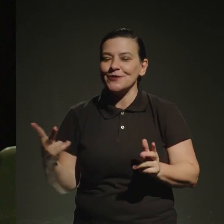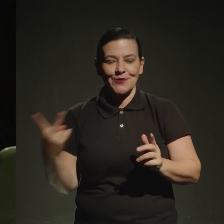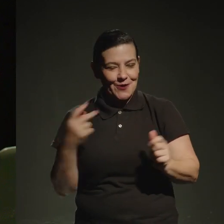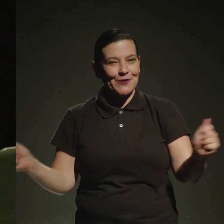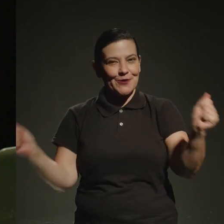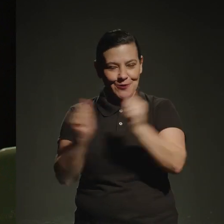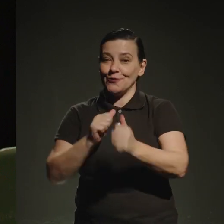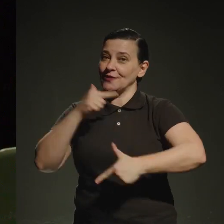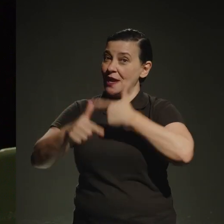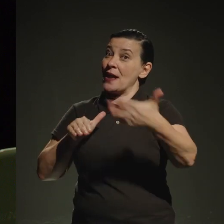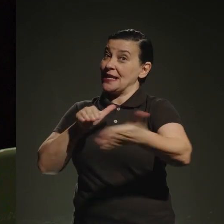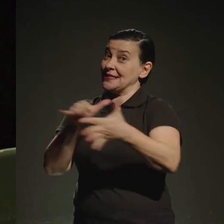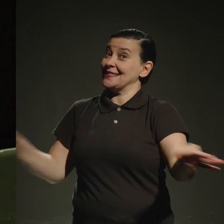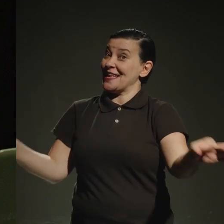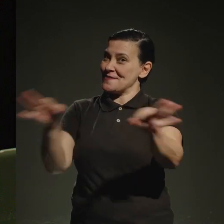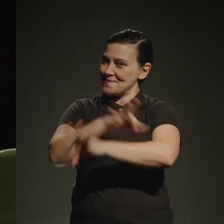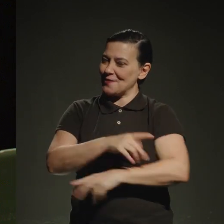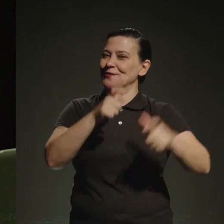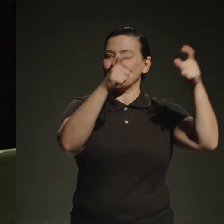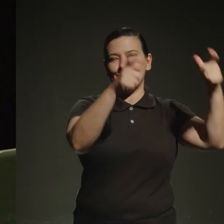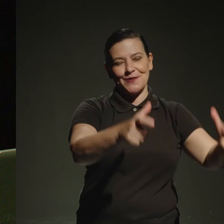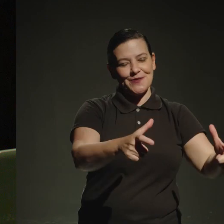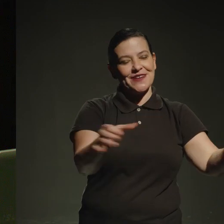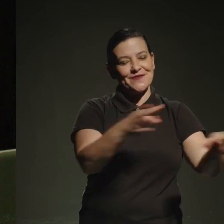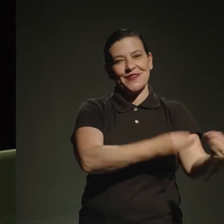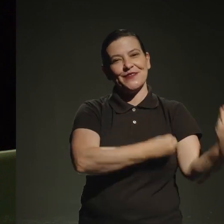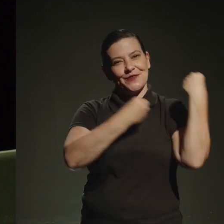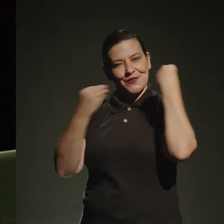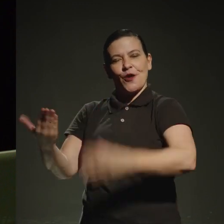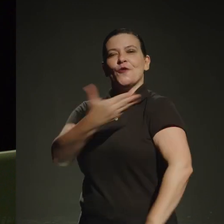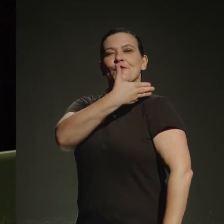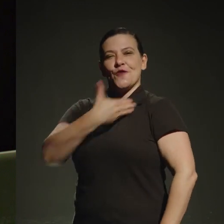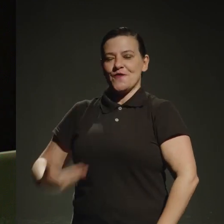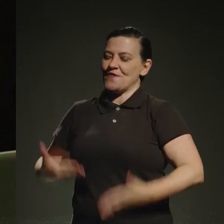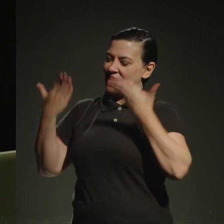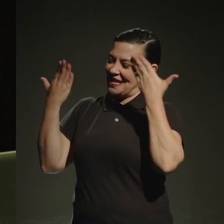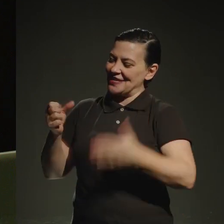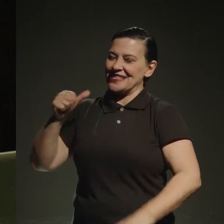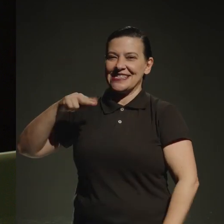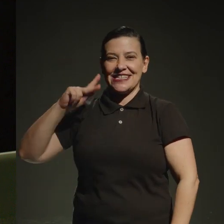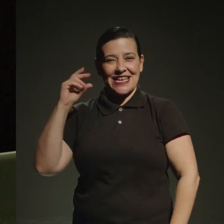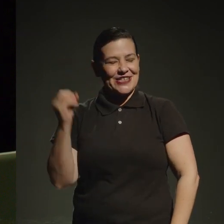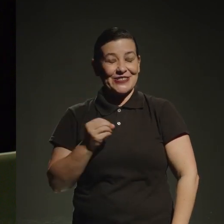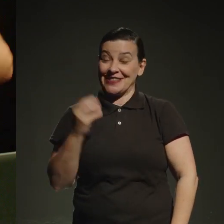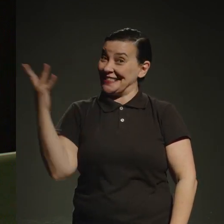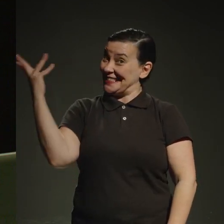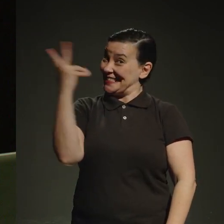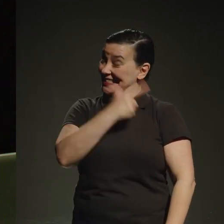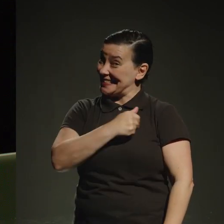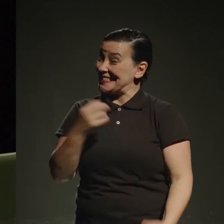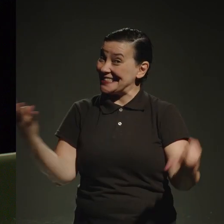Excelência, o governador Sancho Panza. Que beleza, hein? Sigamos, portanto, o nosso